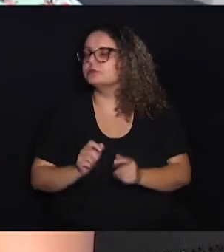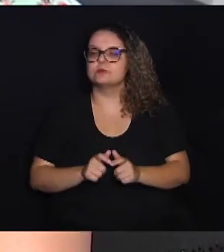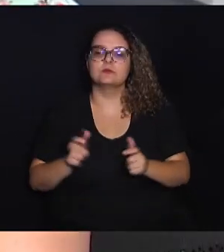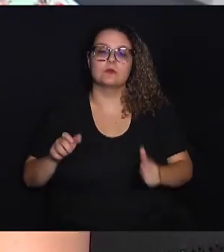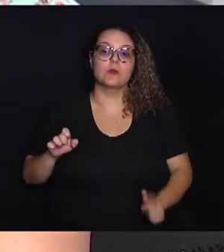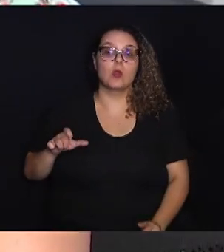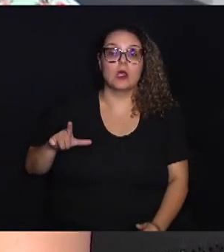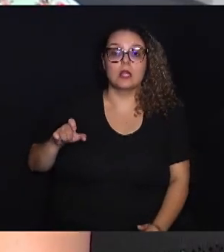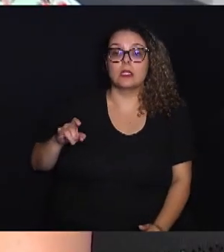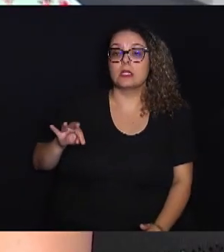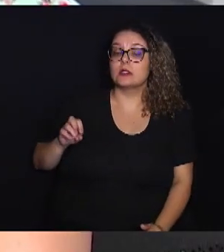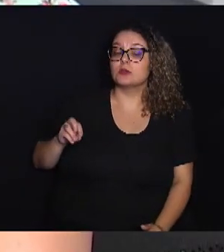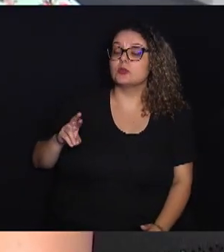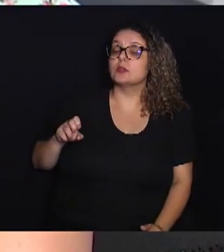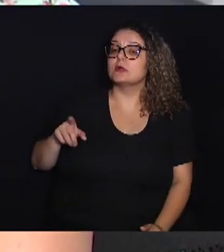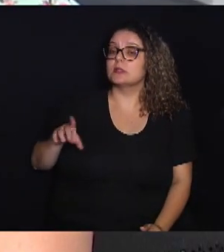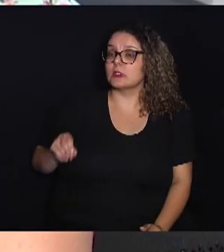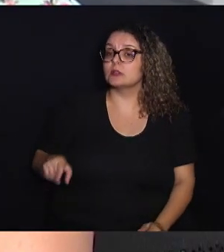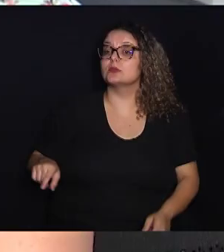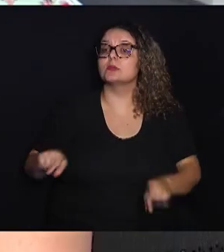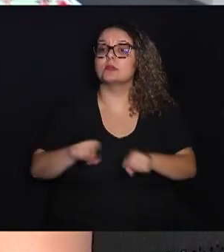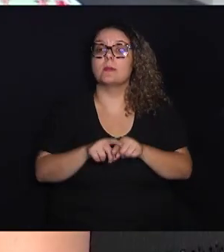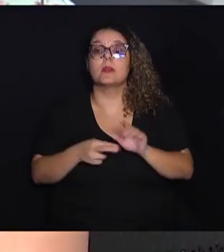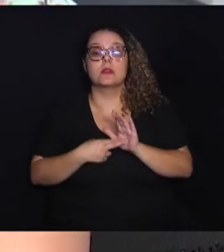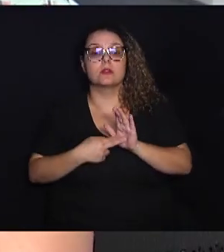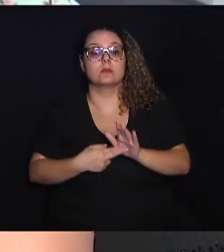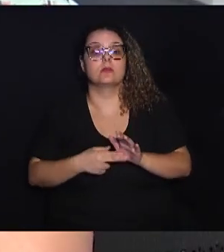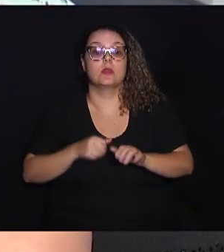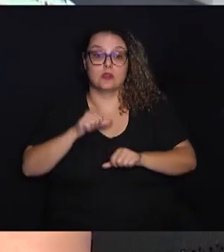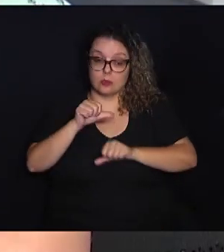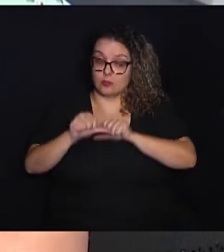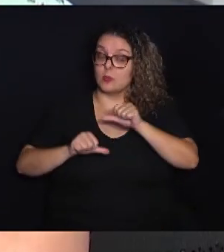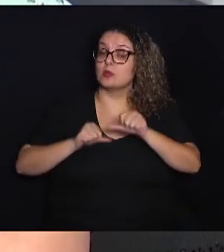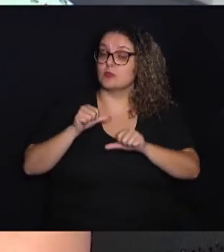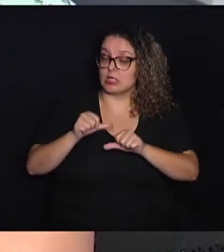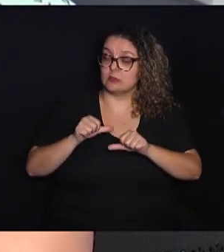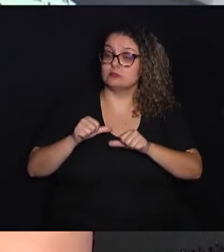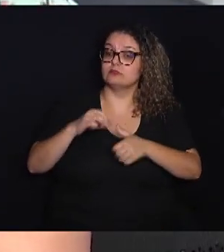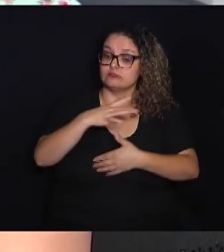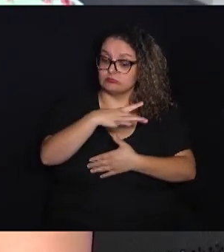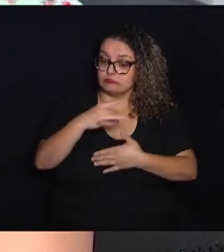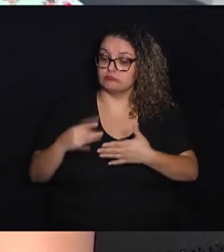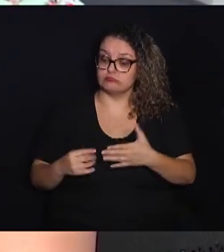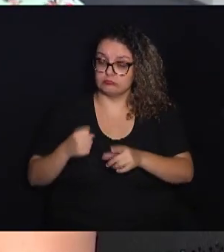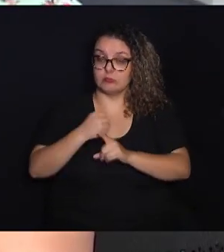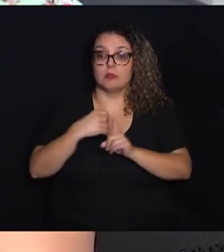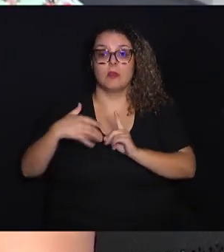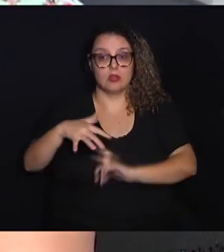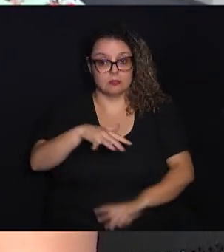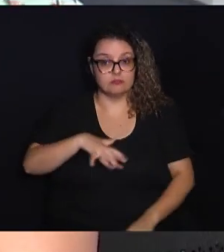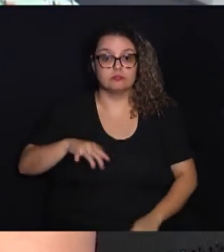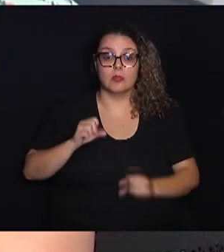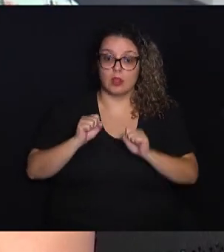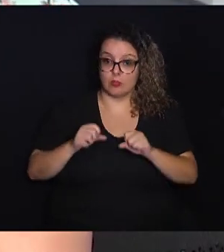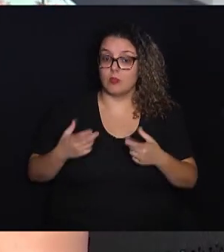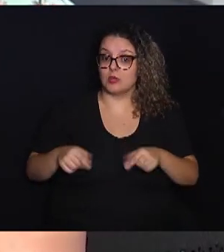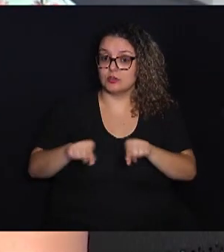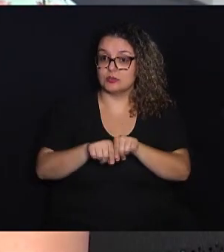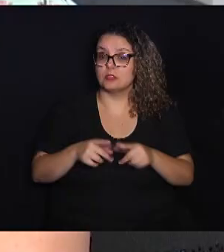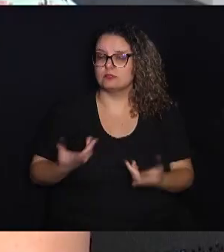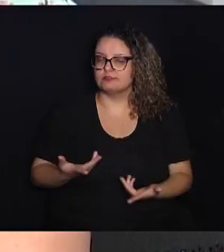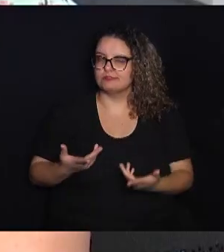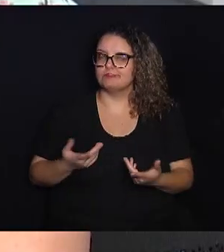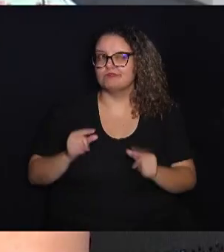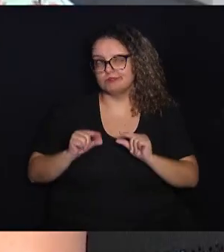ele representa também uma mudança na composição da sociedade. E pode ser também um pouco